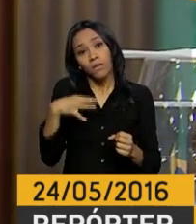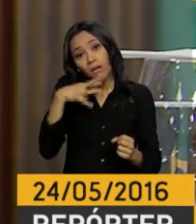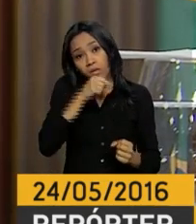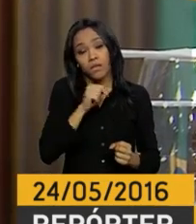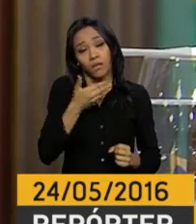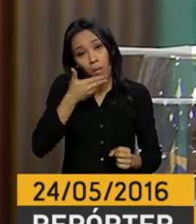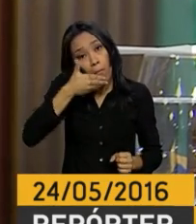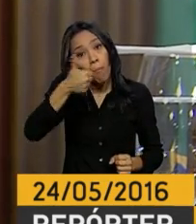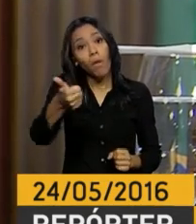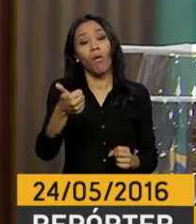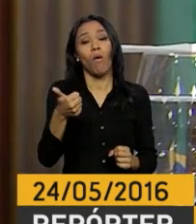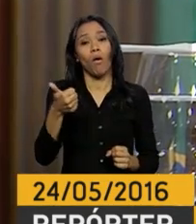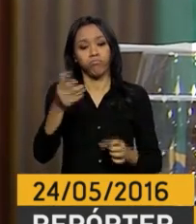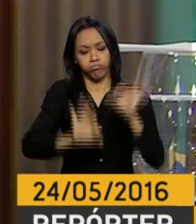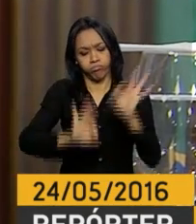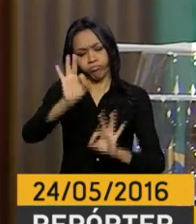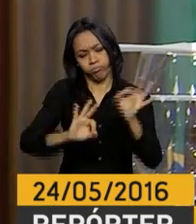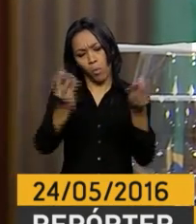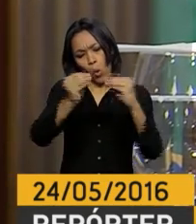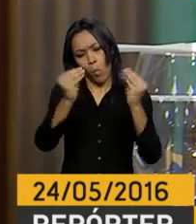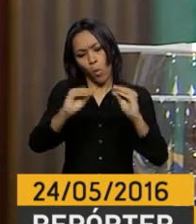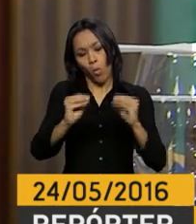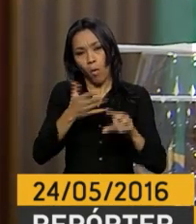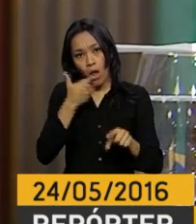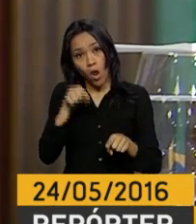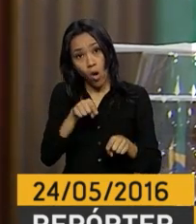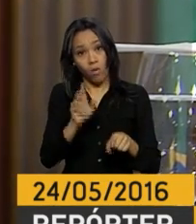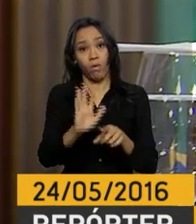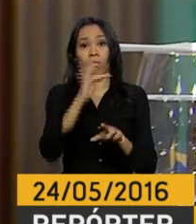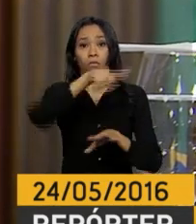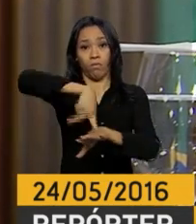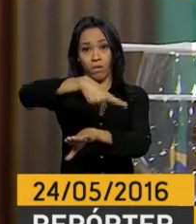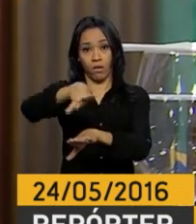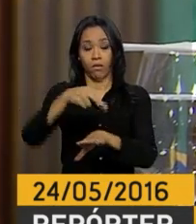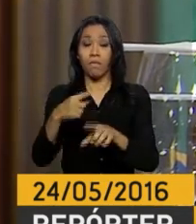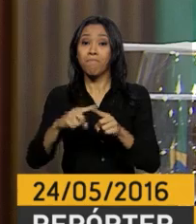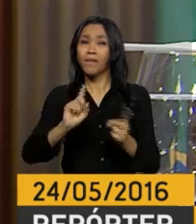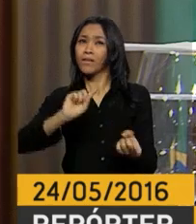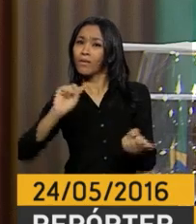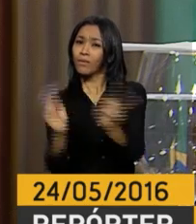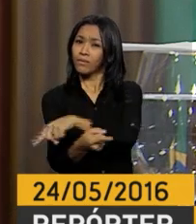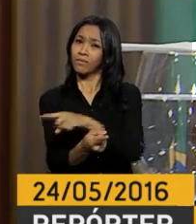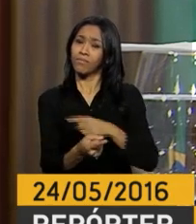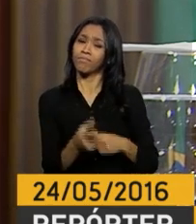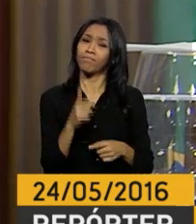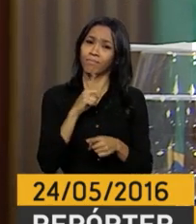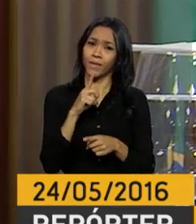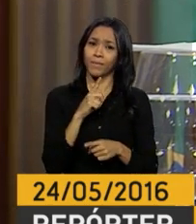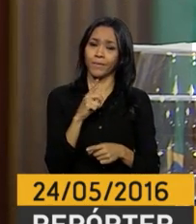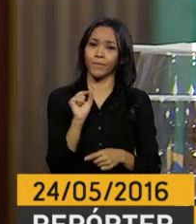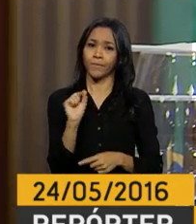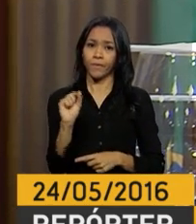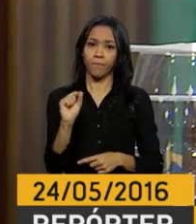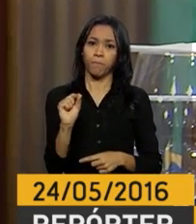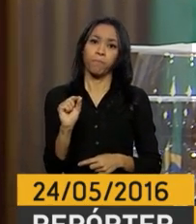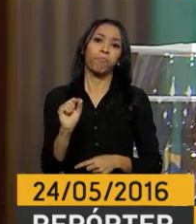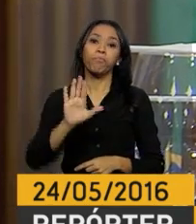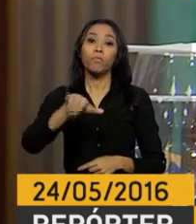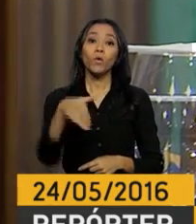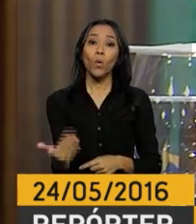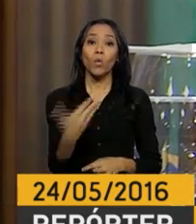para o país. Mas, por outro lado, nós temos um outro momento. Ou seja, quando